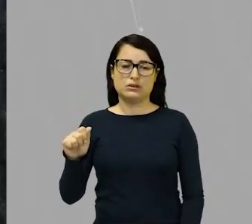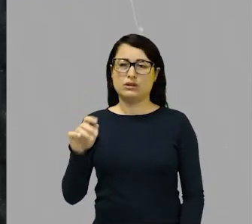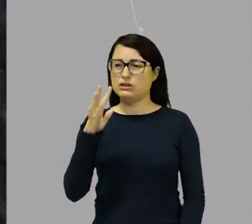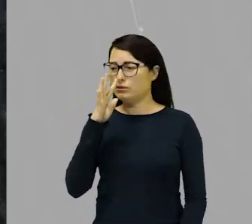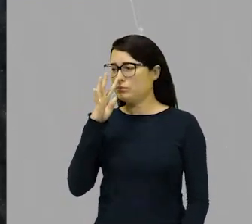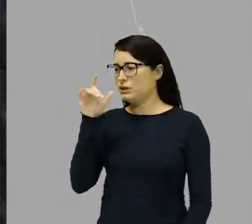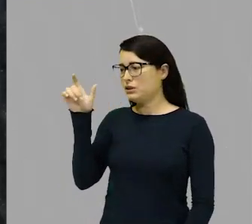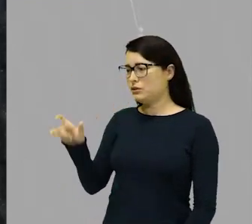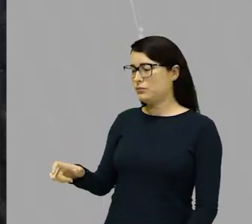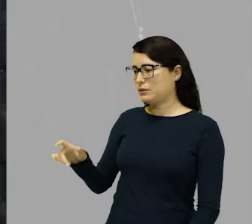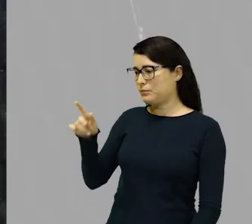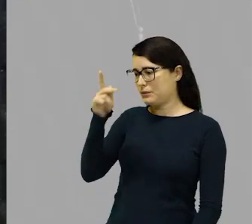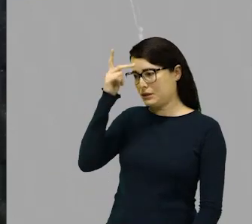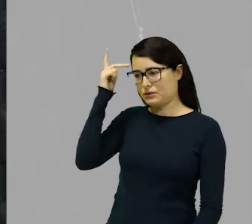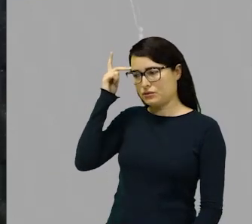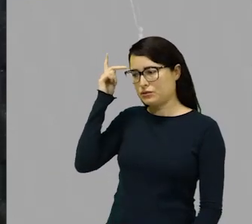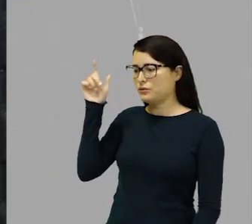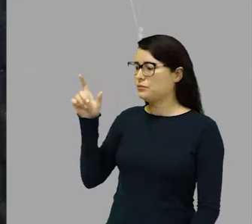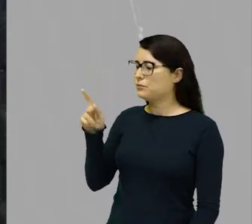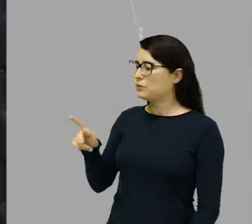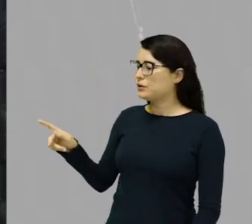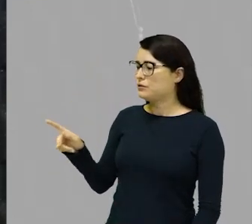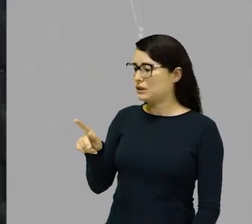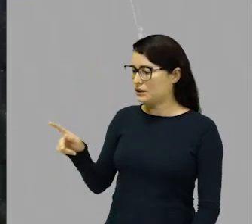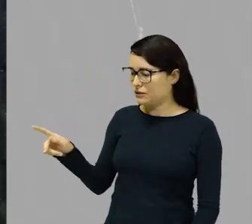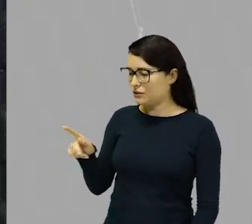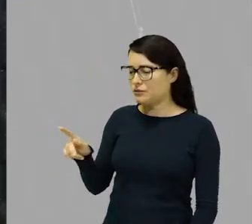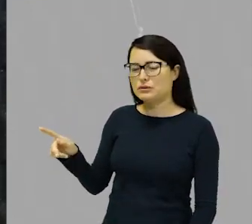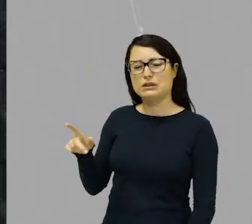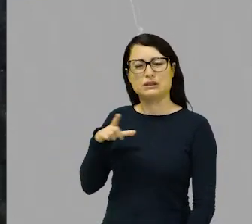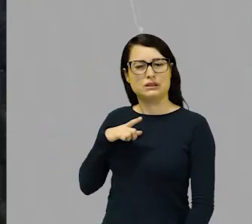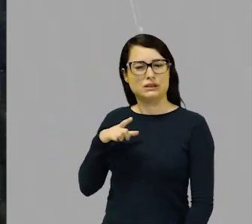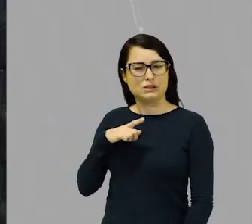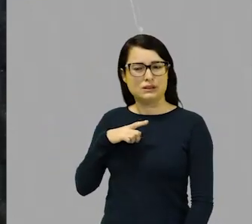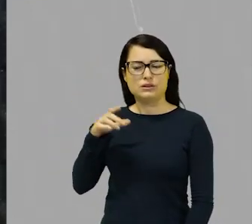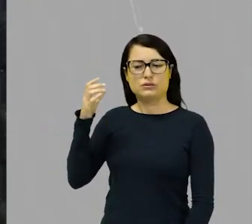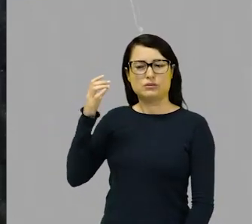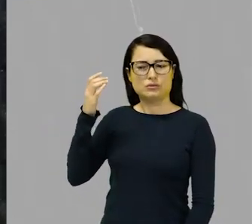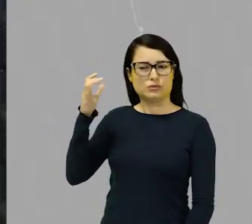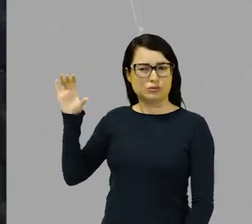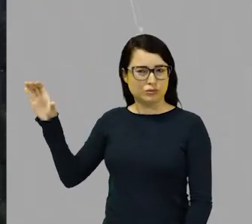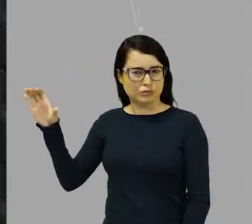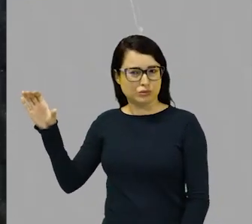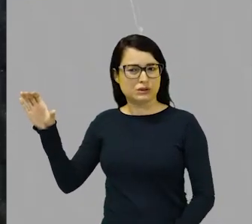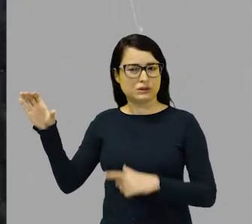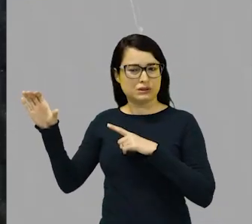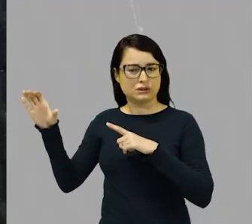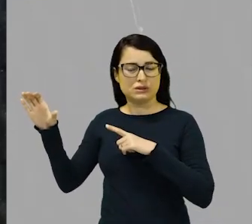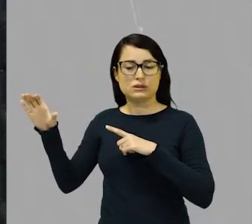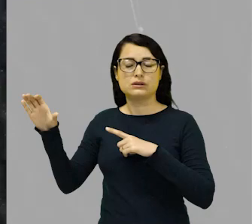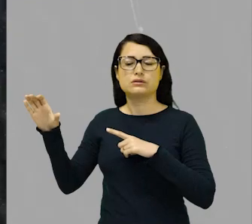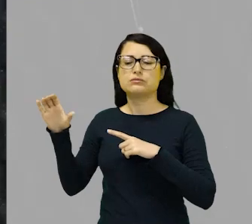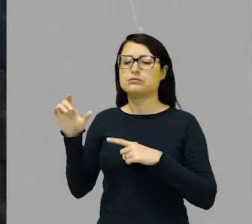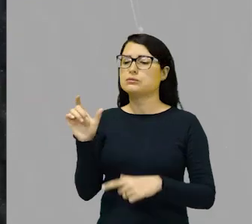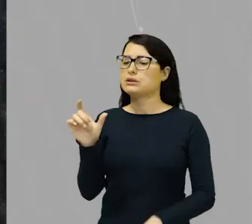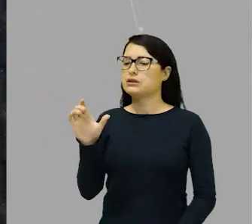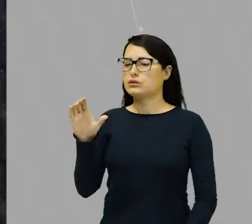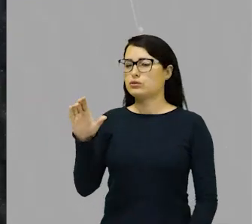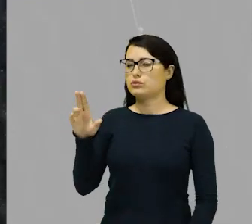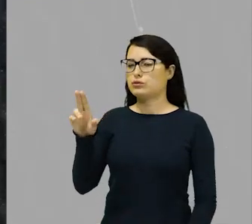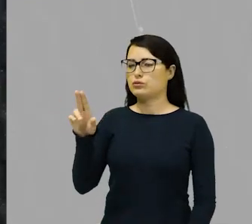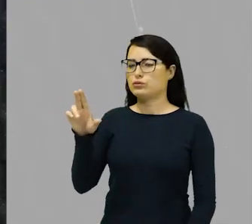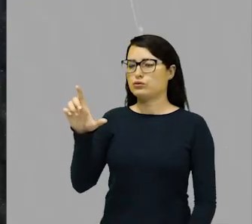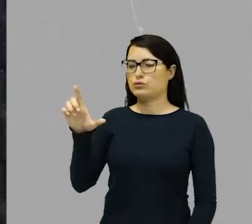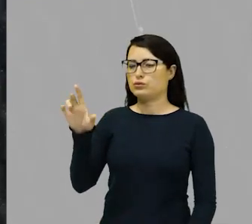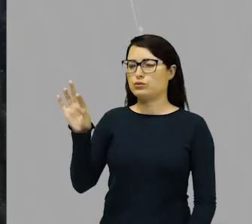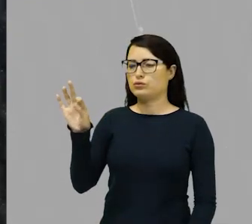eu admiro muito um professor, porque aquele professor tem muita cultura, nesse caso a palavra cultura ela é sinônimo